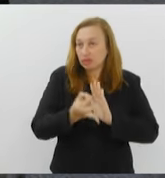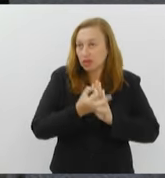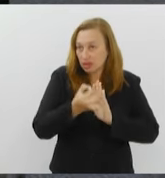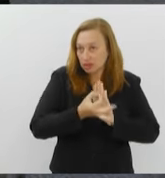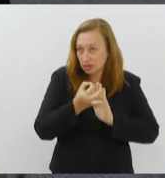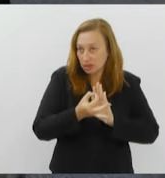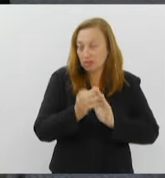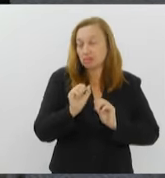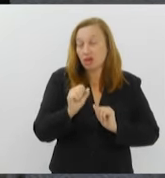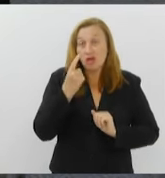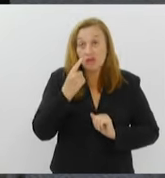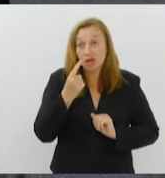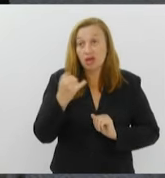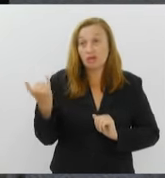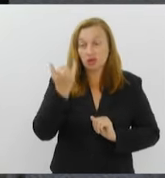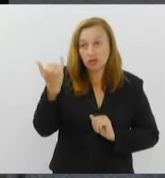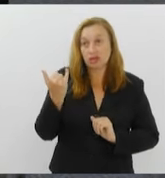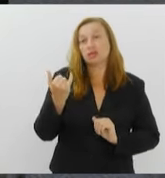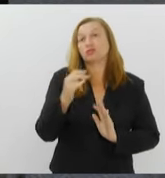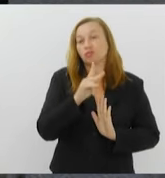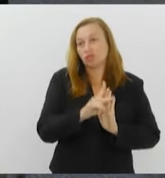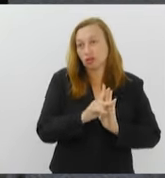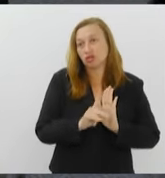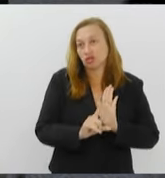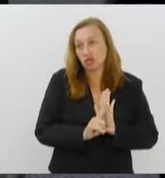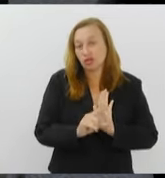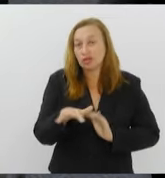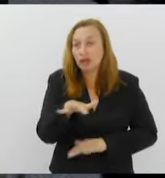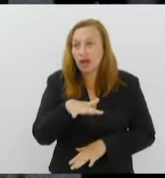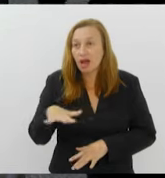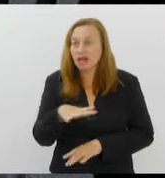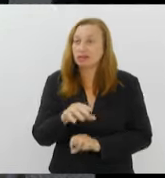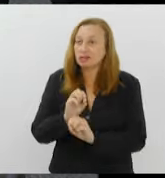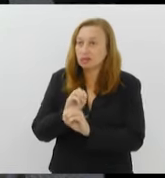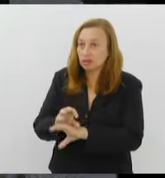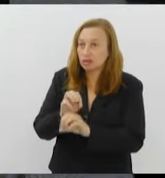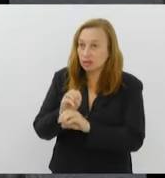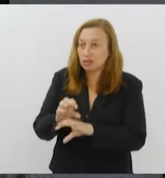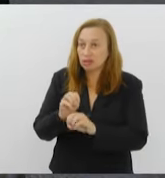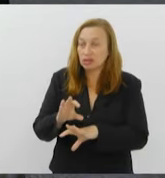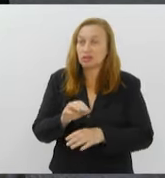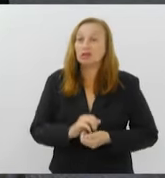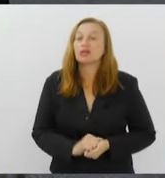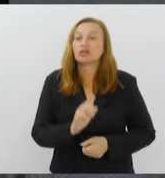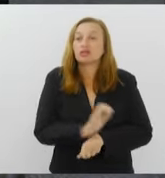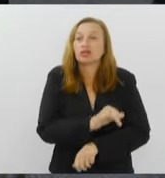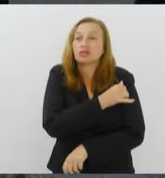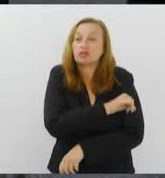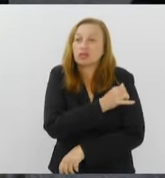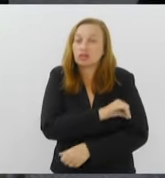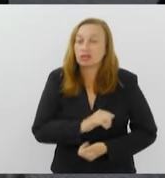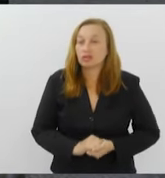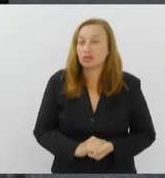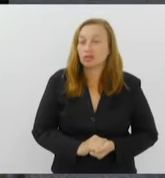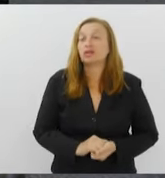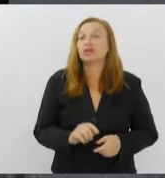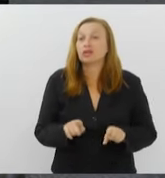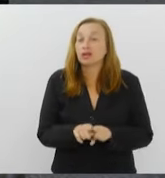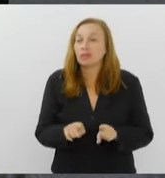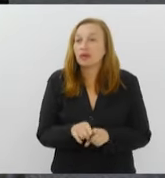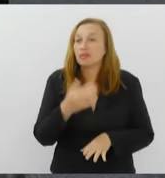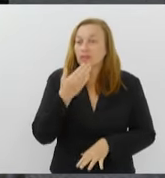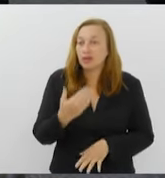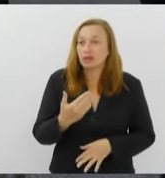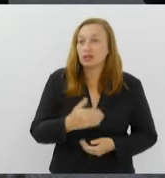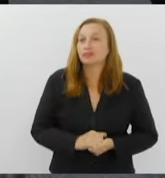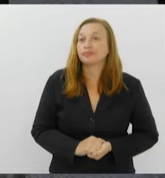tendo em vista a importância do projeto nas unidades de educação de ensino do Estado do Rio de Janeiro, okay. E acrescenta aí